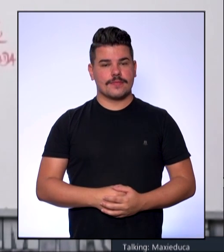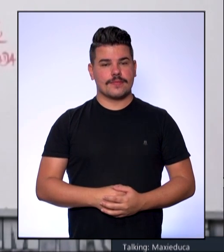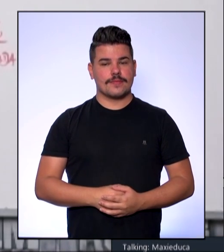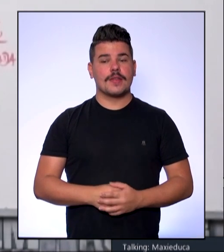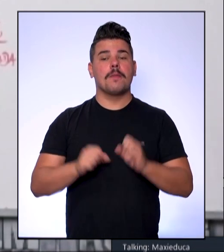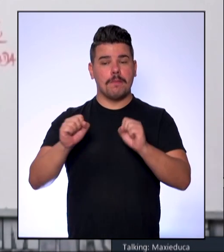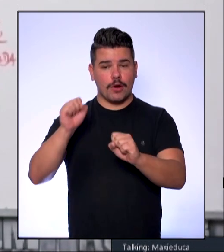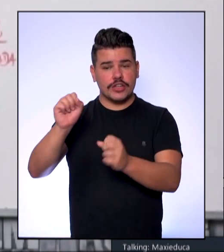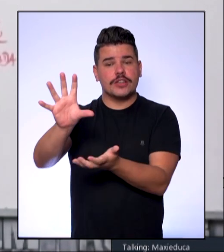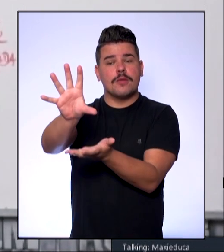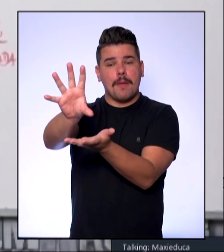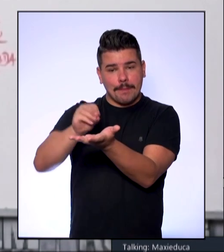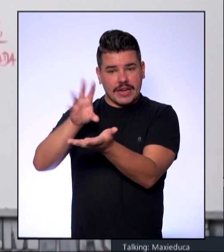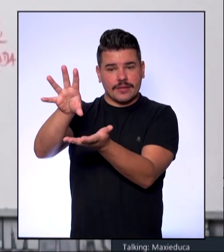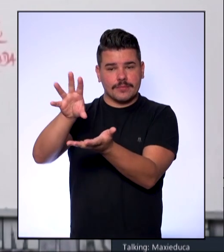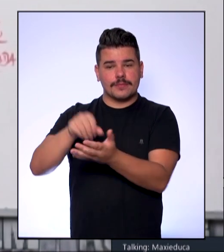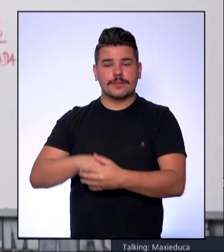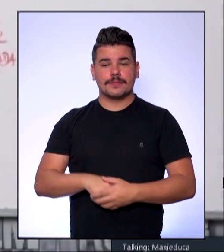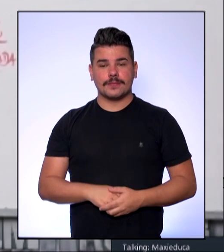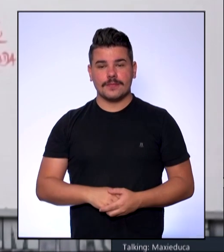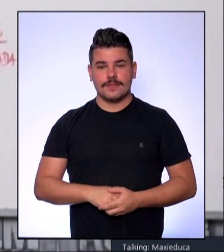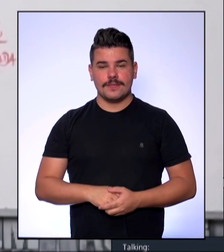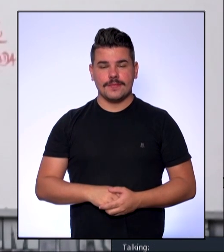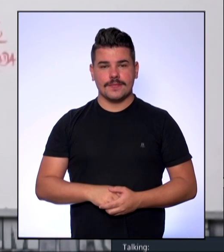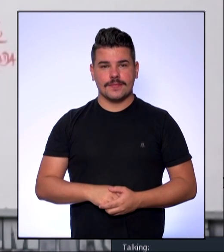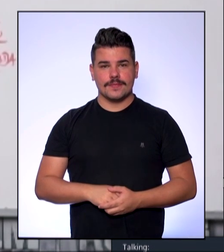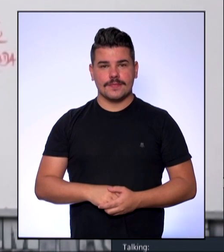Bate o seu printzinho aí.